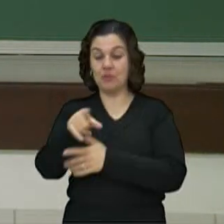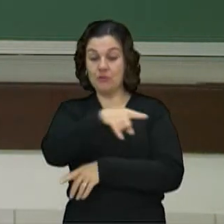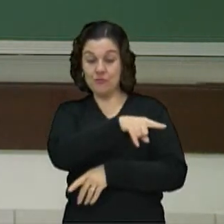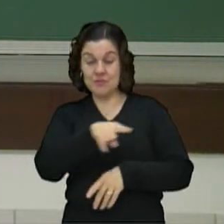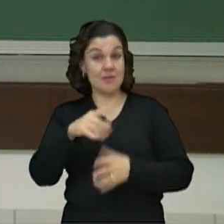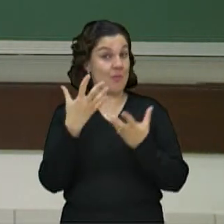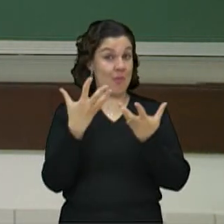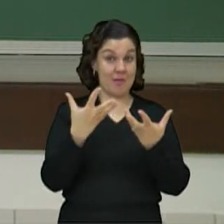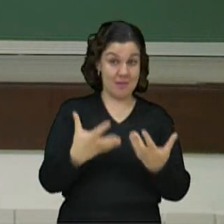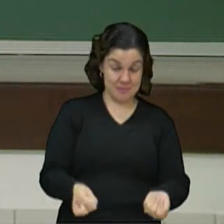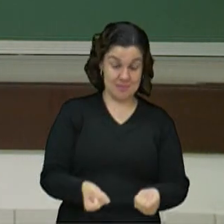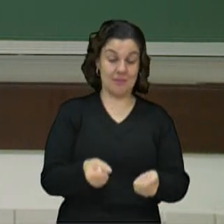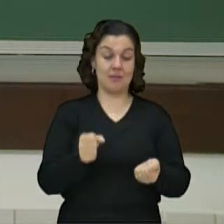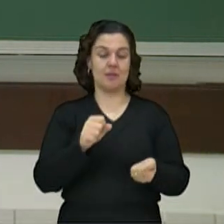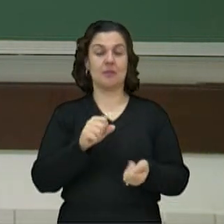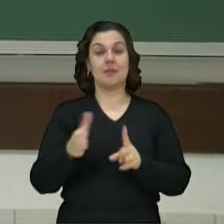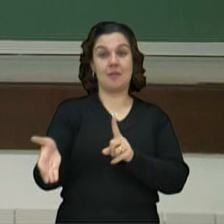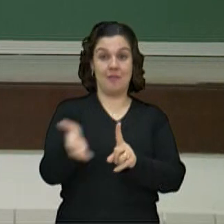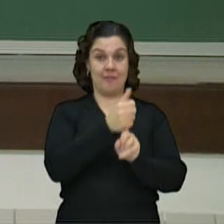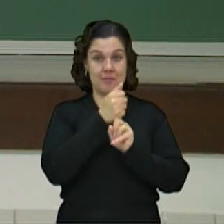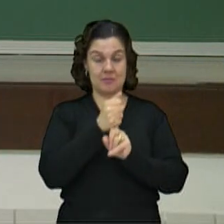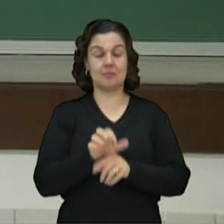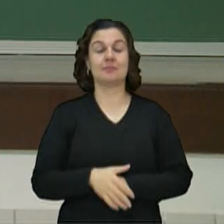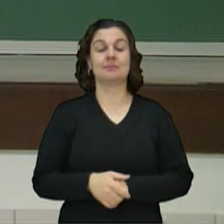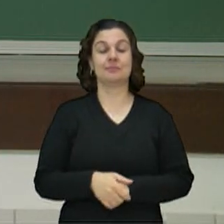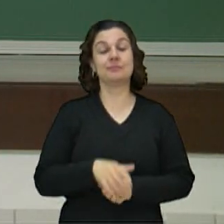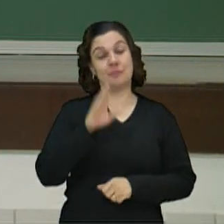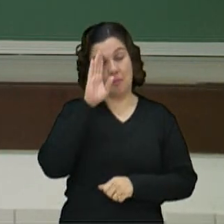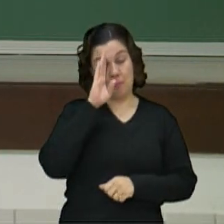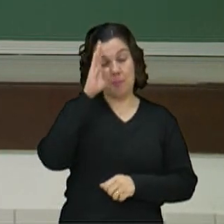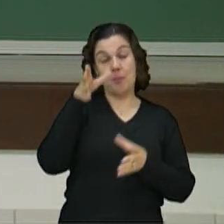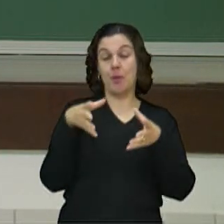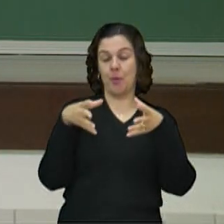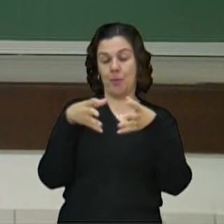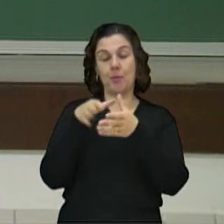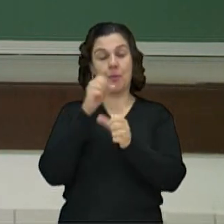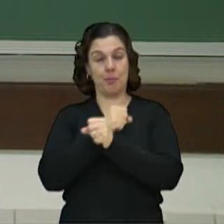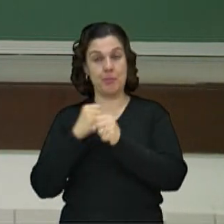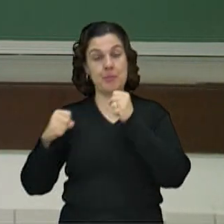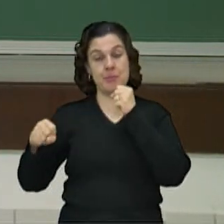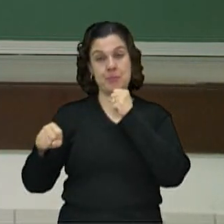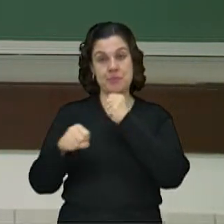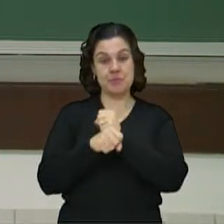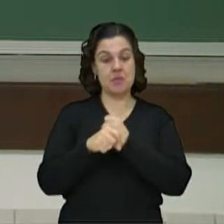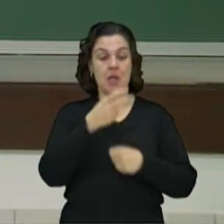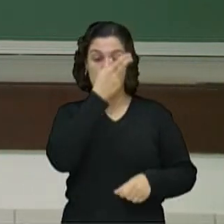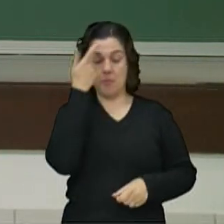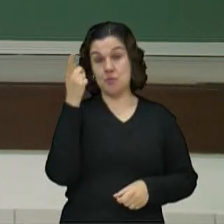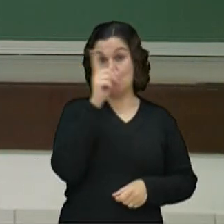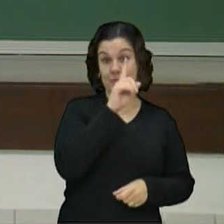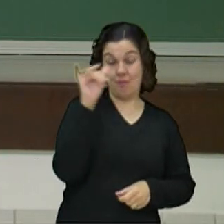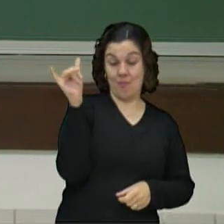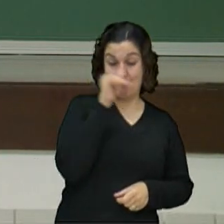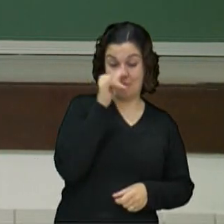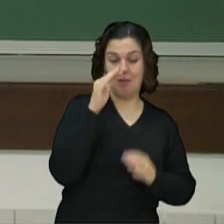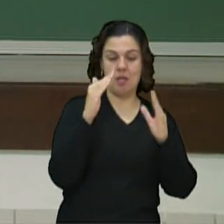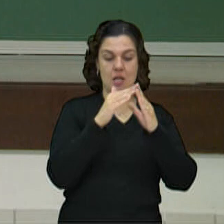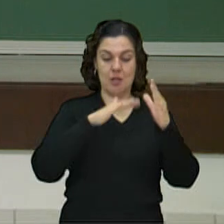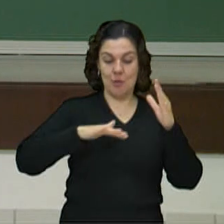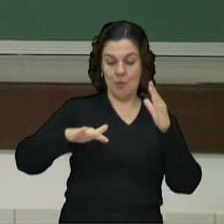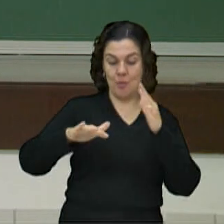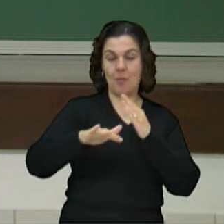dos fascistas. E aí sim, principalmente socialistas e aqueles não italianos que estariam